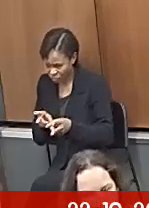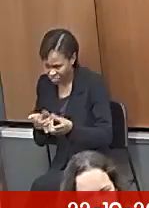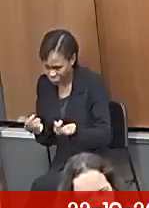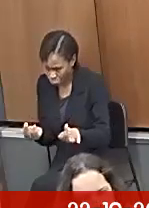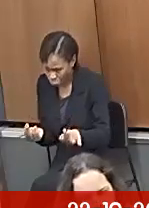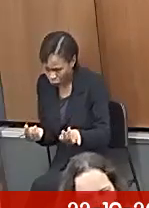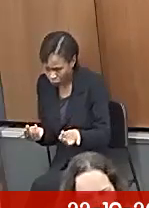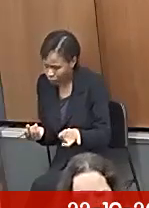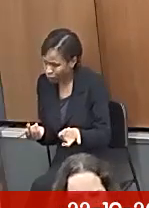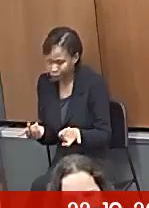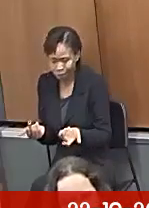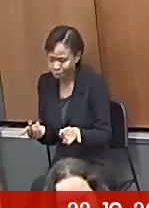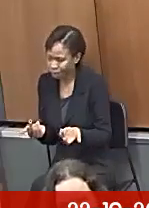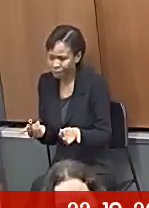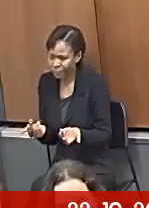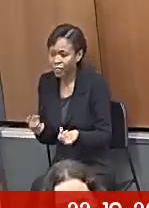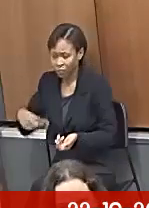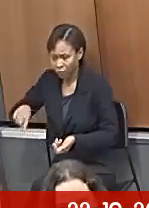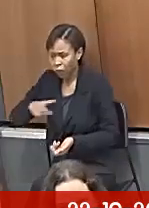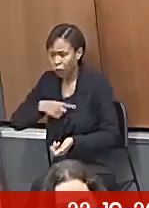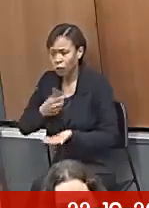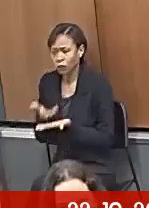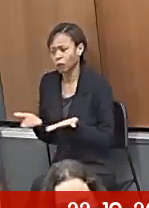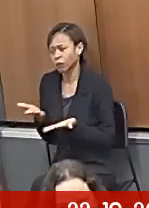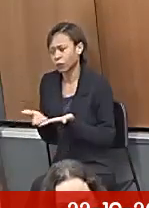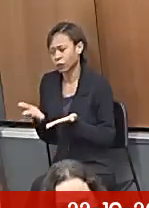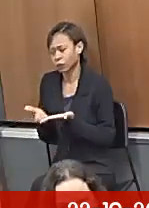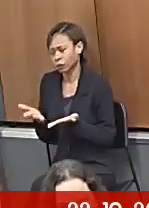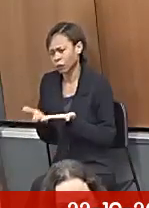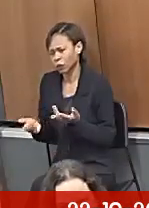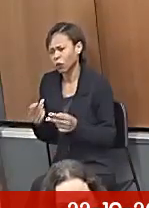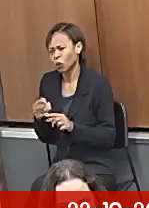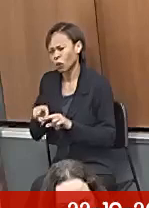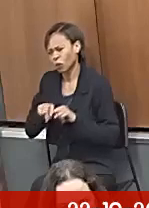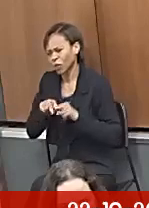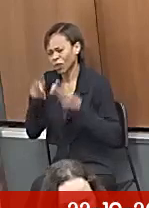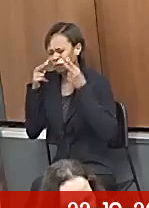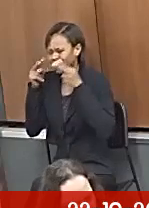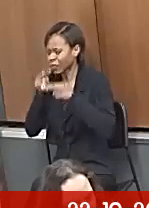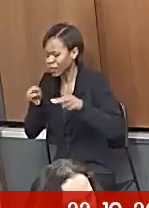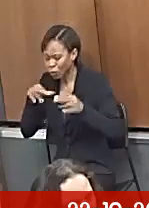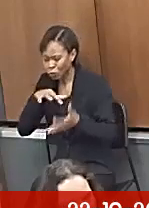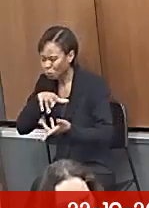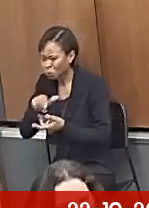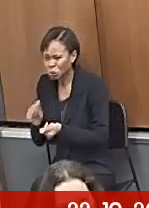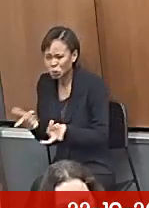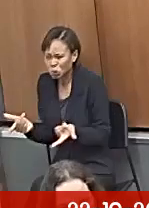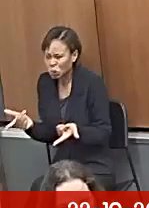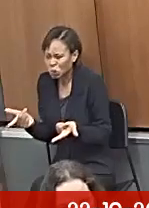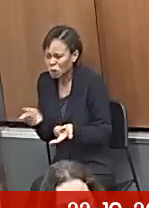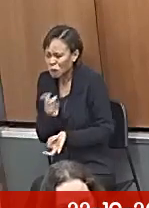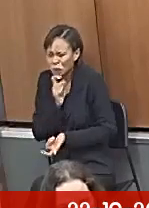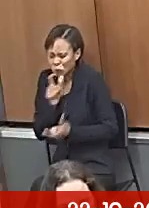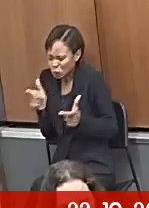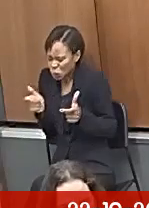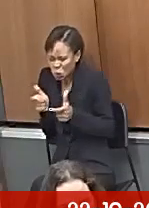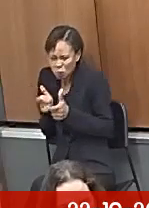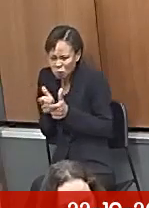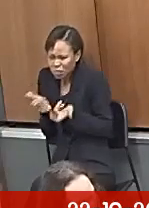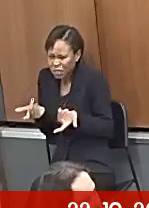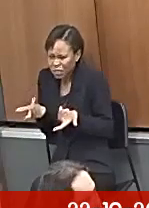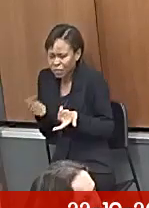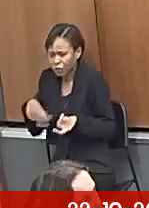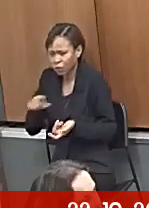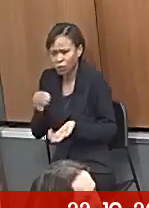humanidade. Todos nós saímos perdendo com uma visão de mundo apequenada. Tornamos-nos incapazes de criar